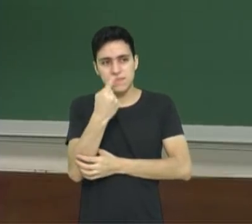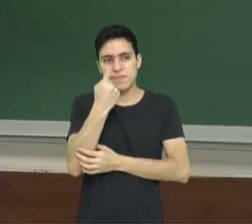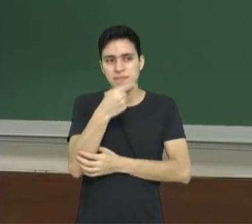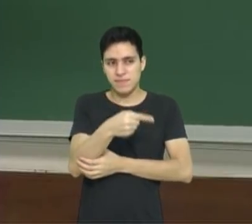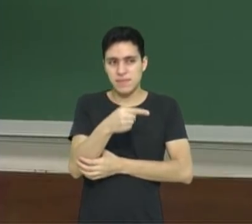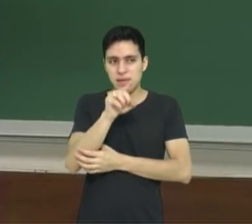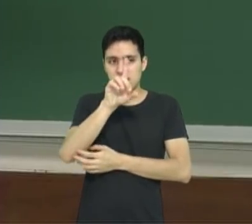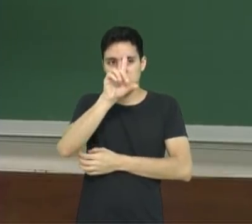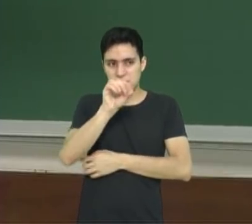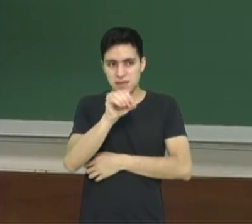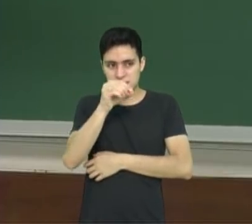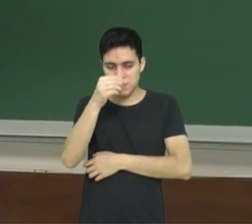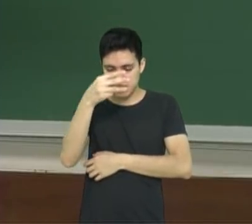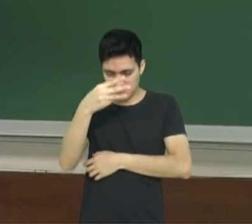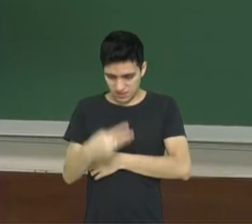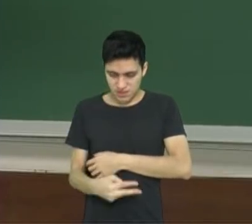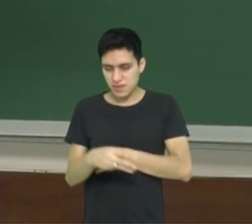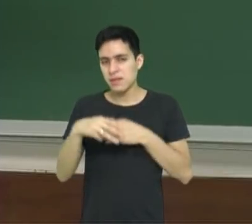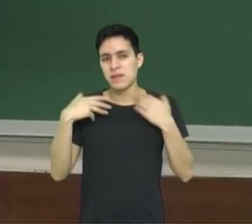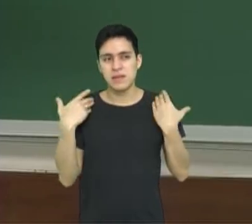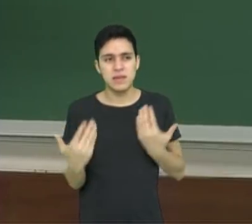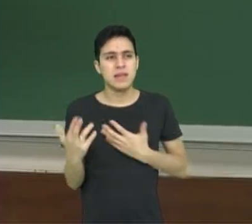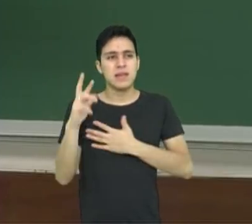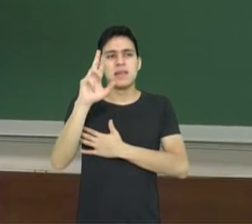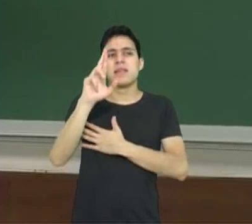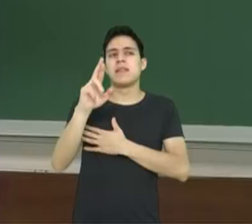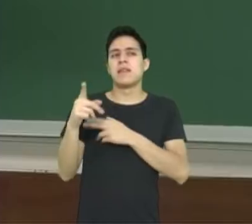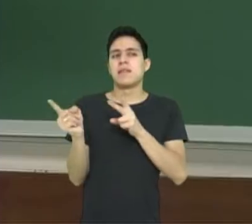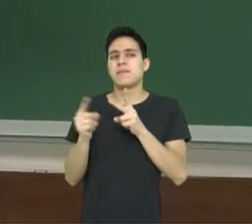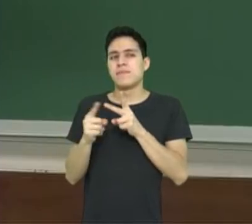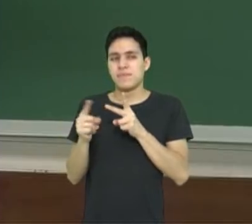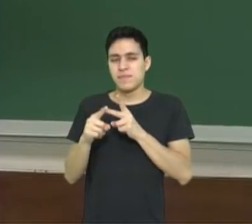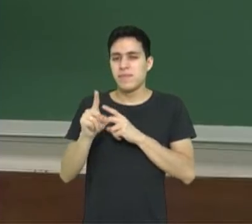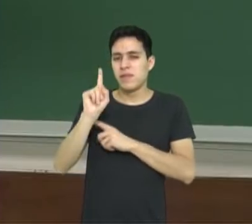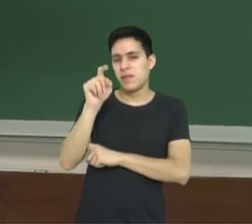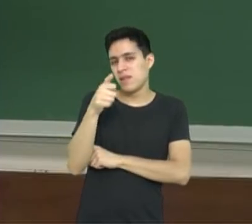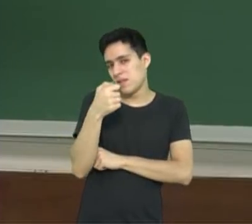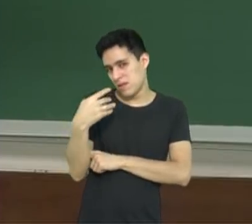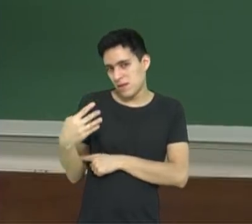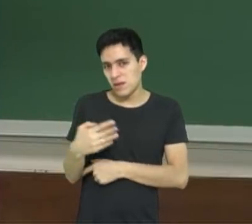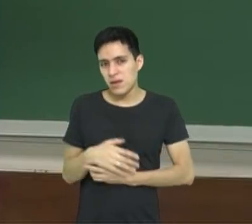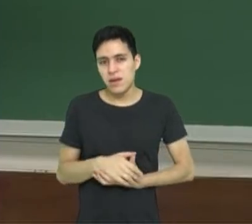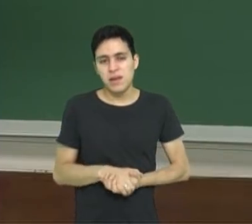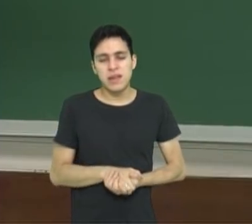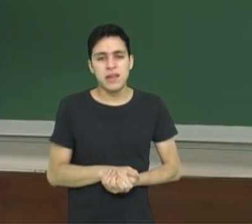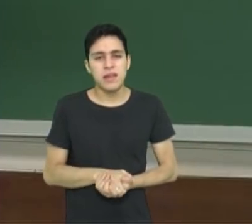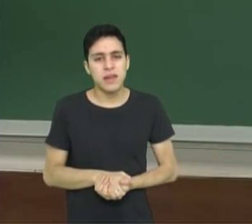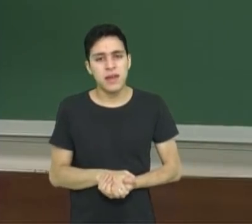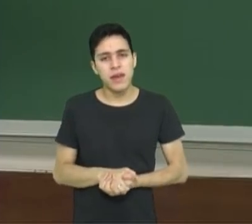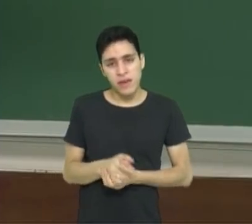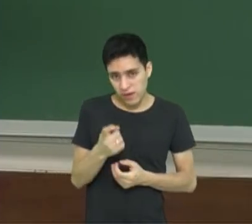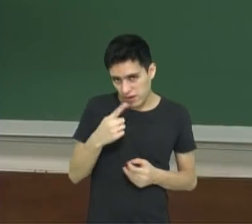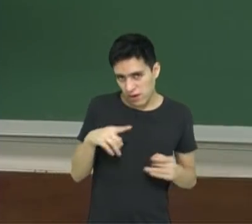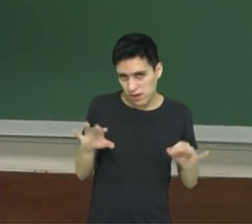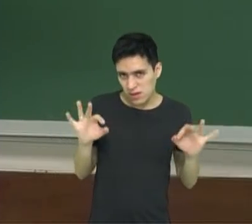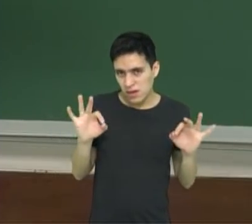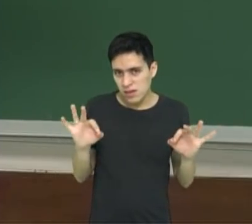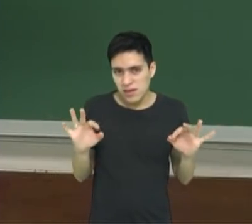10 terços. E R, que é a segunda posição, que deu 14. Você